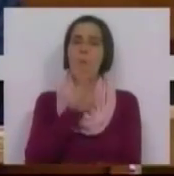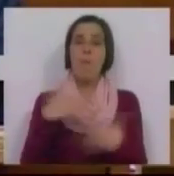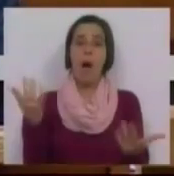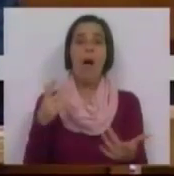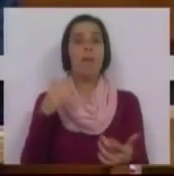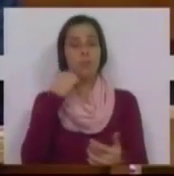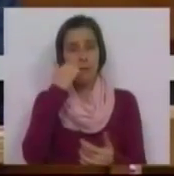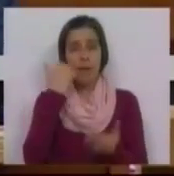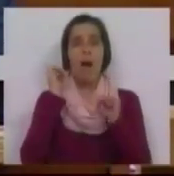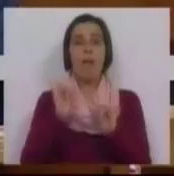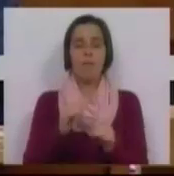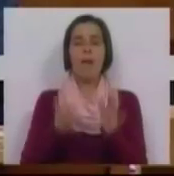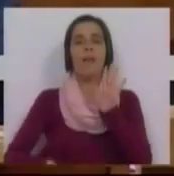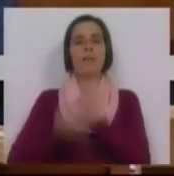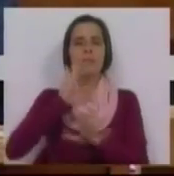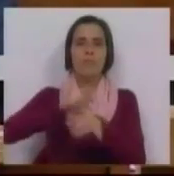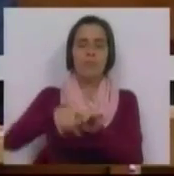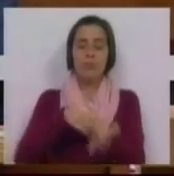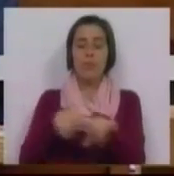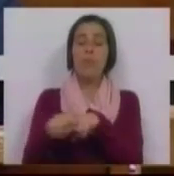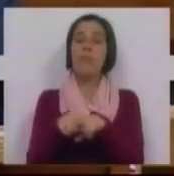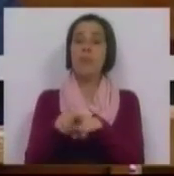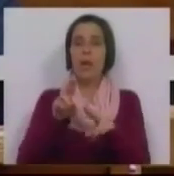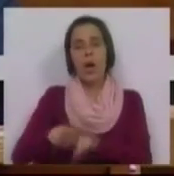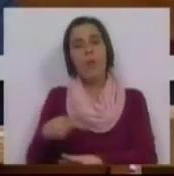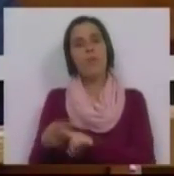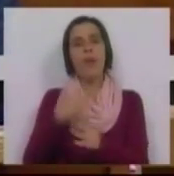e violência e acelera a desastrada política que